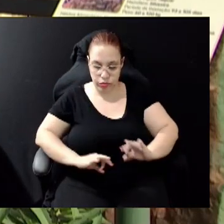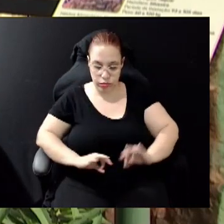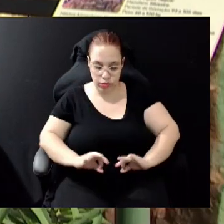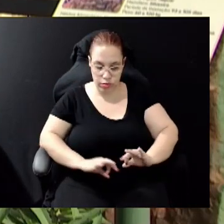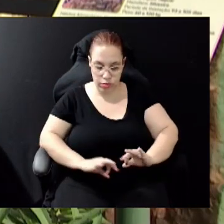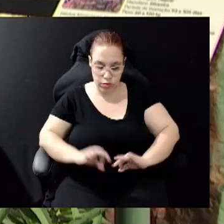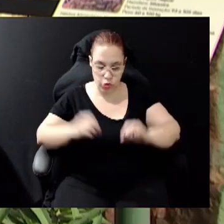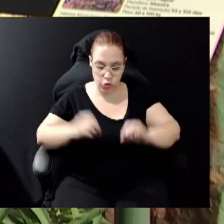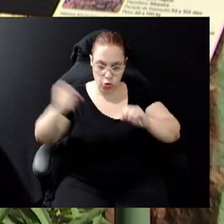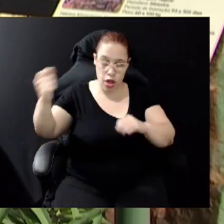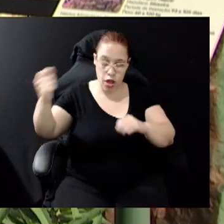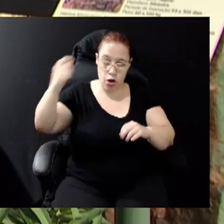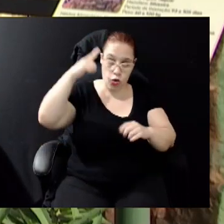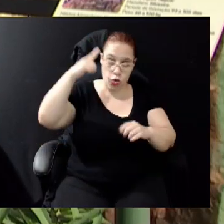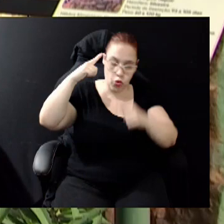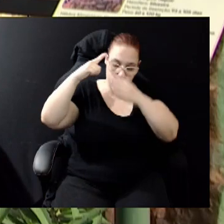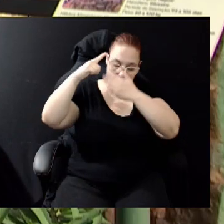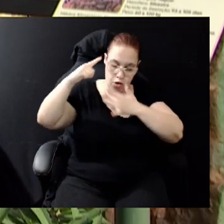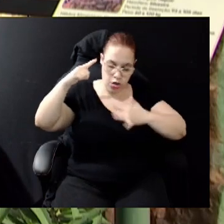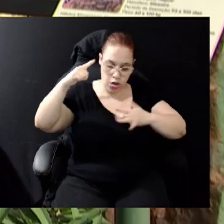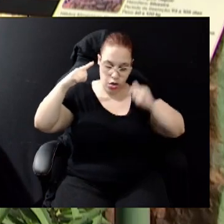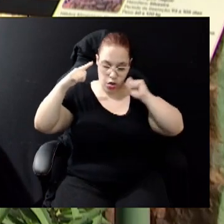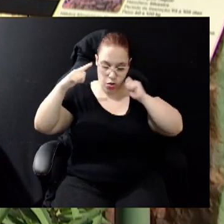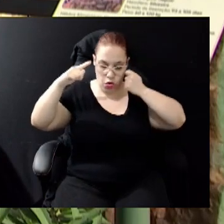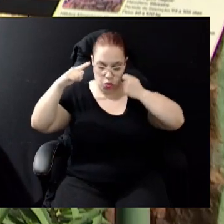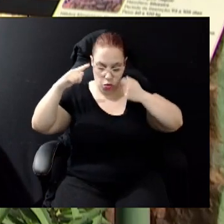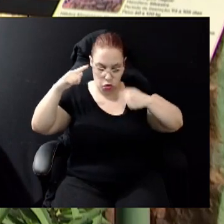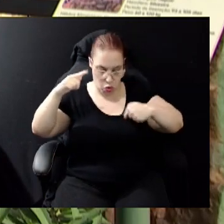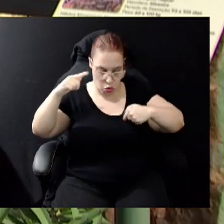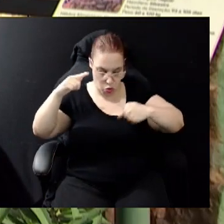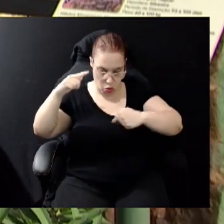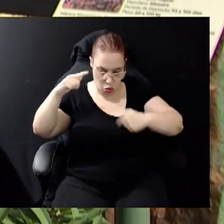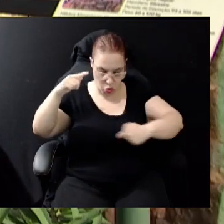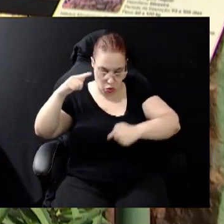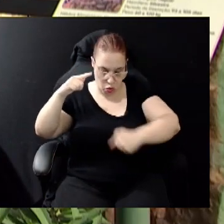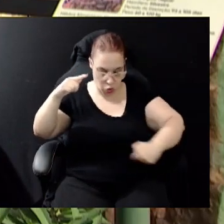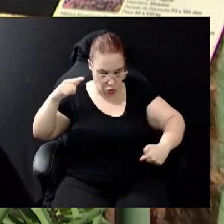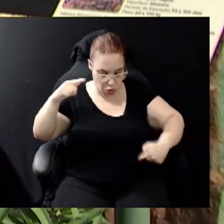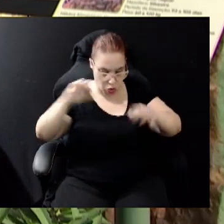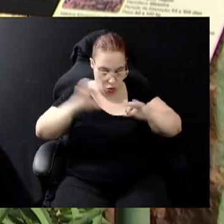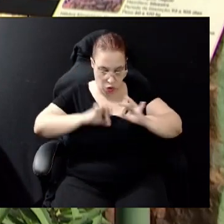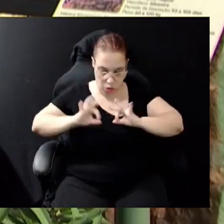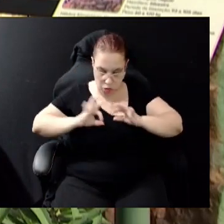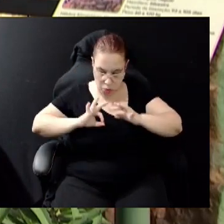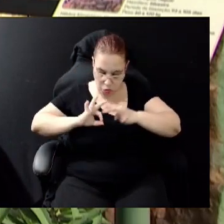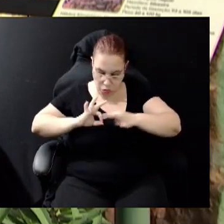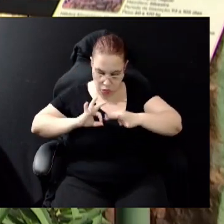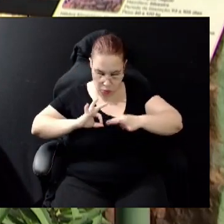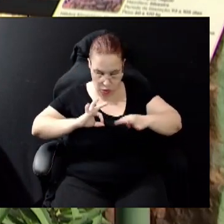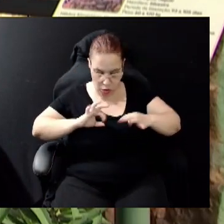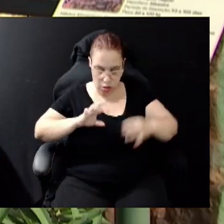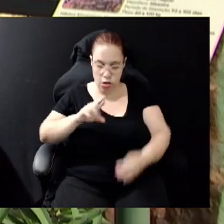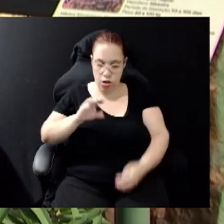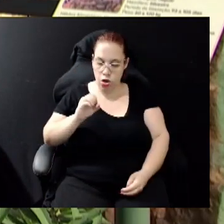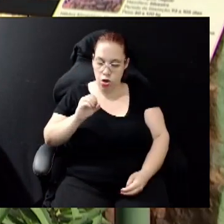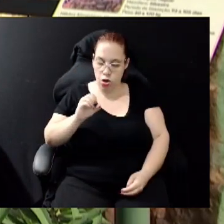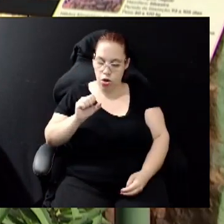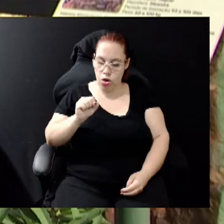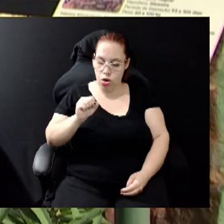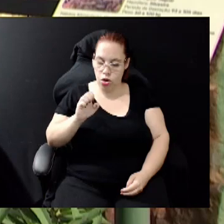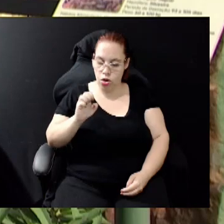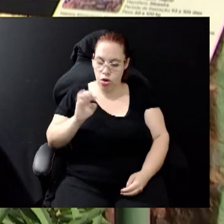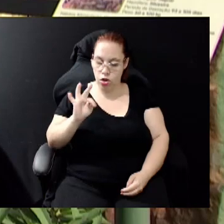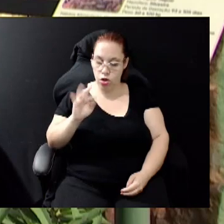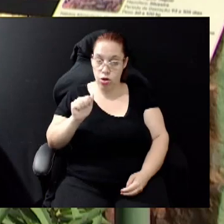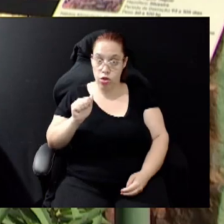luz na onça preta, você consegue ver as manchas também, a marcação, as chamadas rosetas, que são essa marcação negra